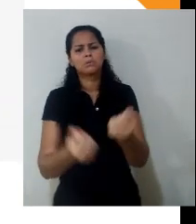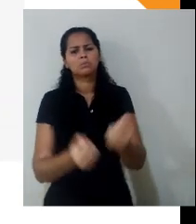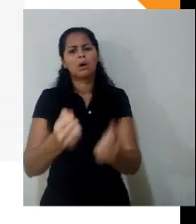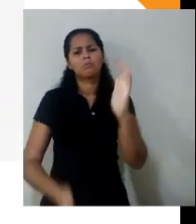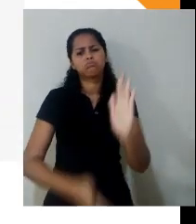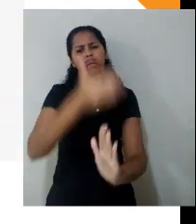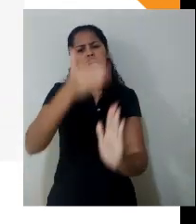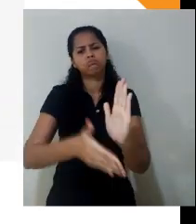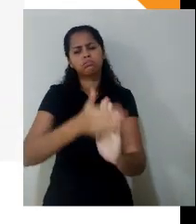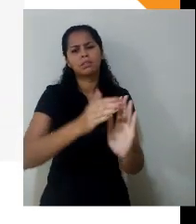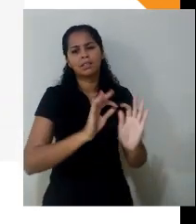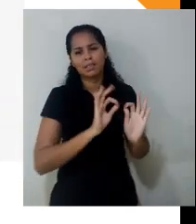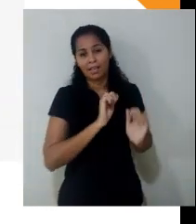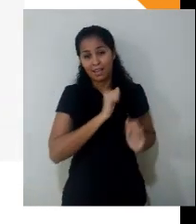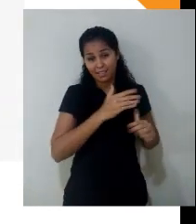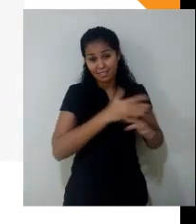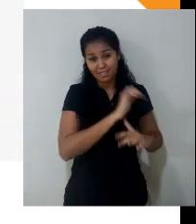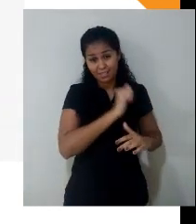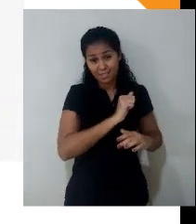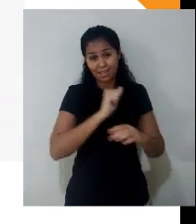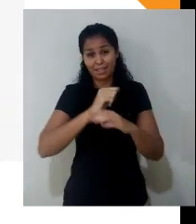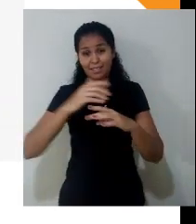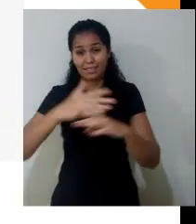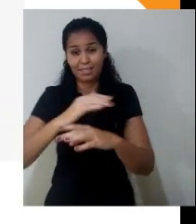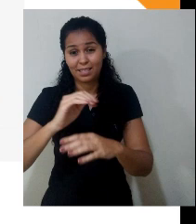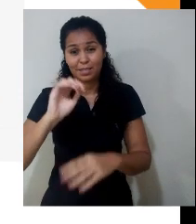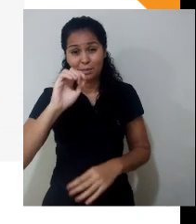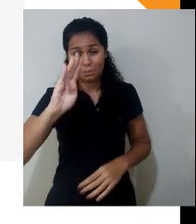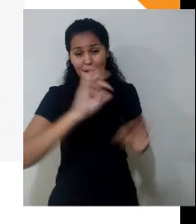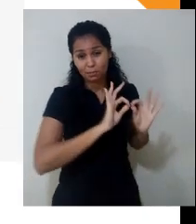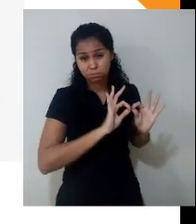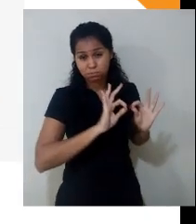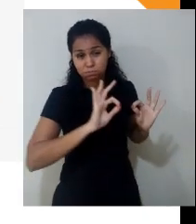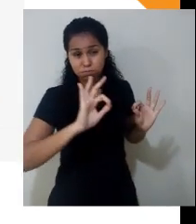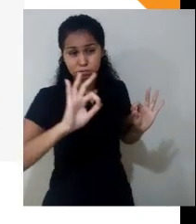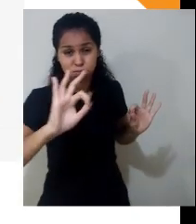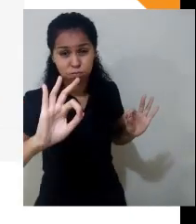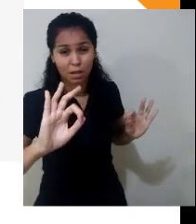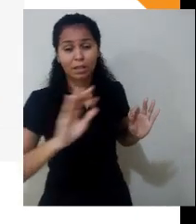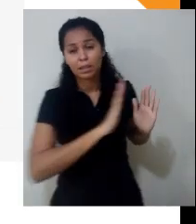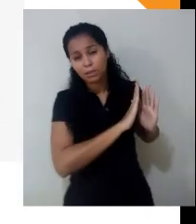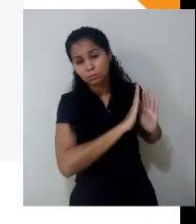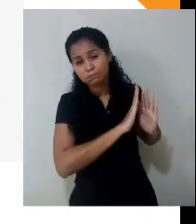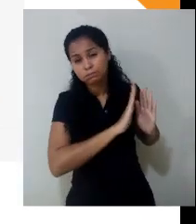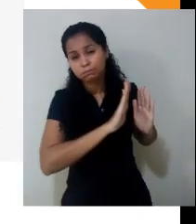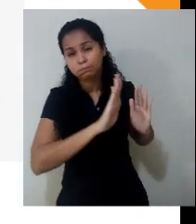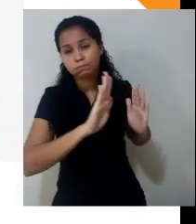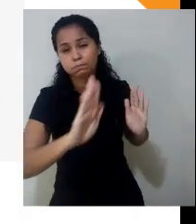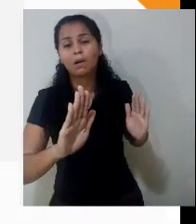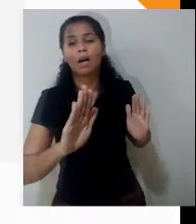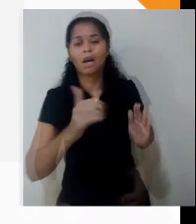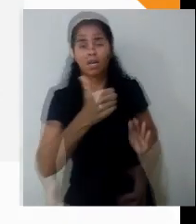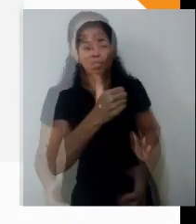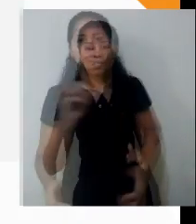entre essas duas cidades, você vai andar 10 milhões de centímetros, ou seja, 100 quilômetros aí fazendo a